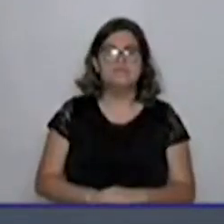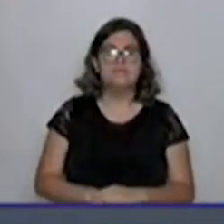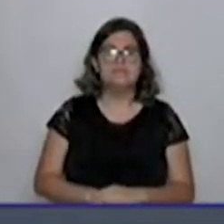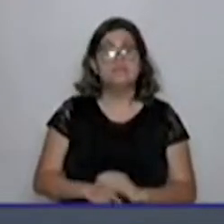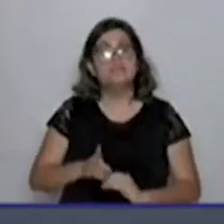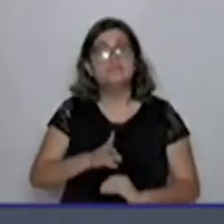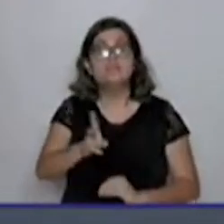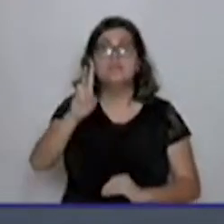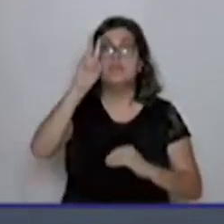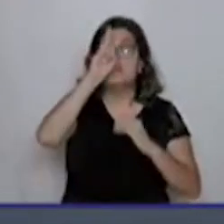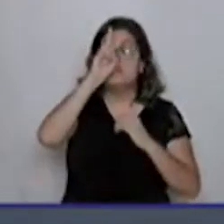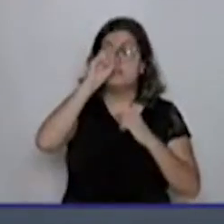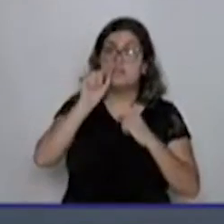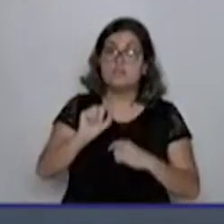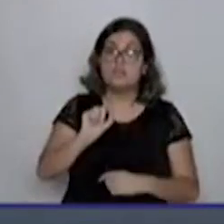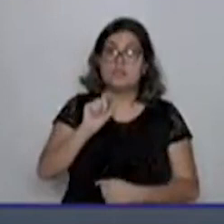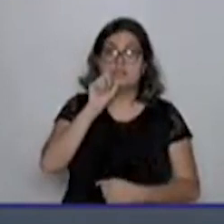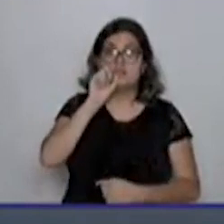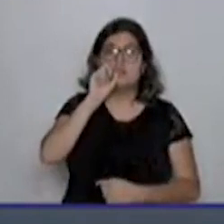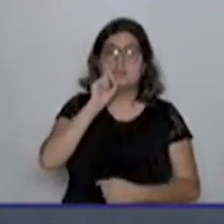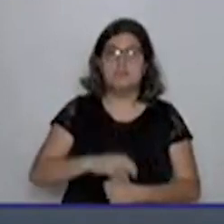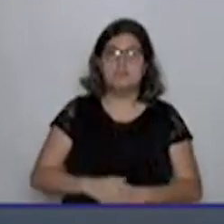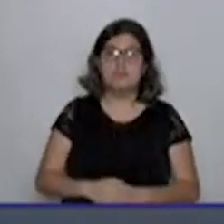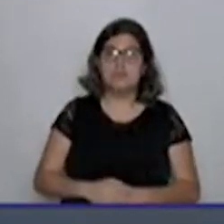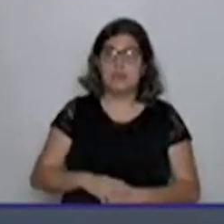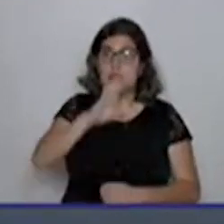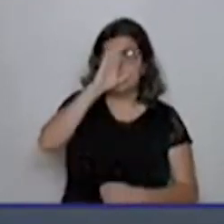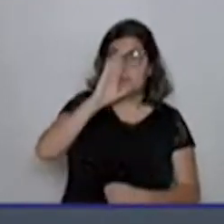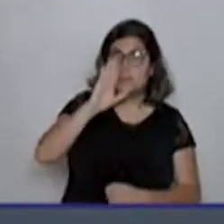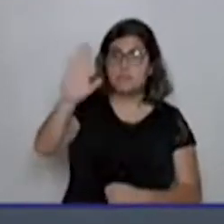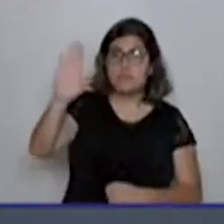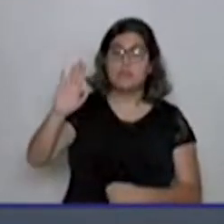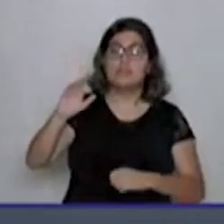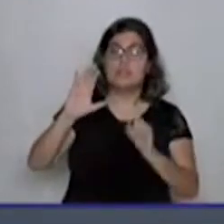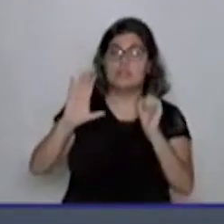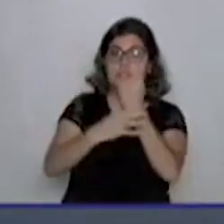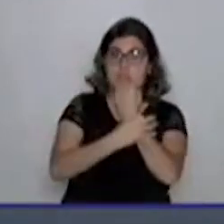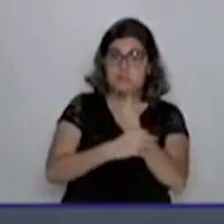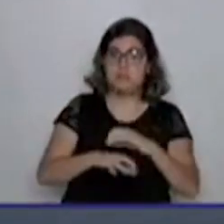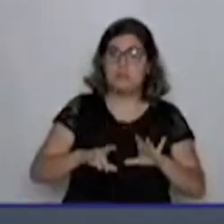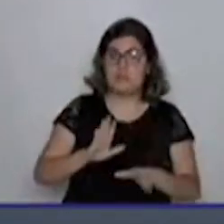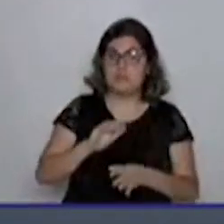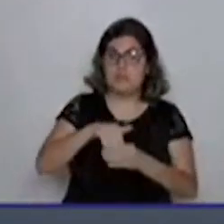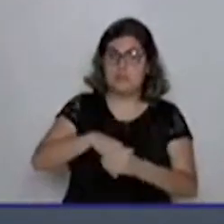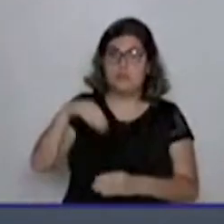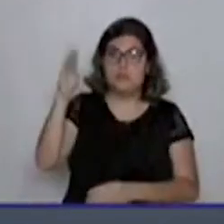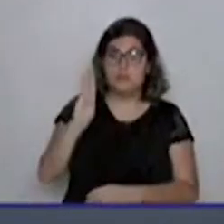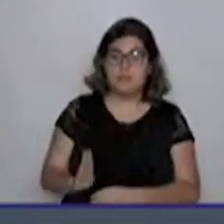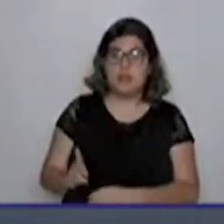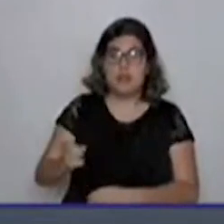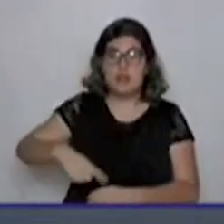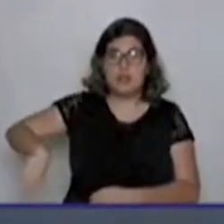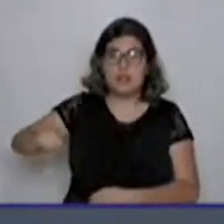Sempre lembrando, a maior segurança das urnas eletrônicas brasileiras é que elas